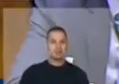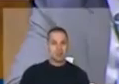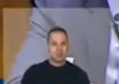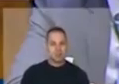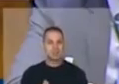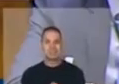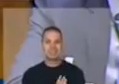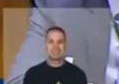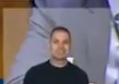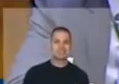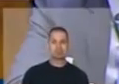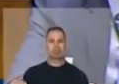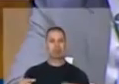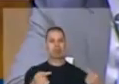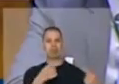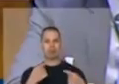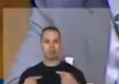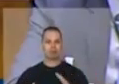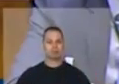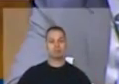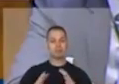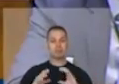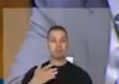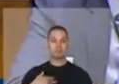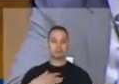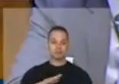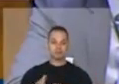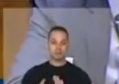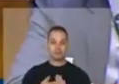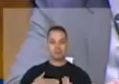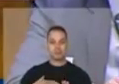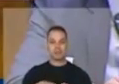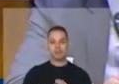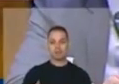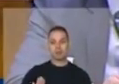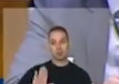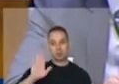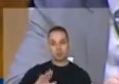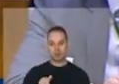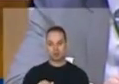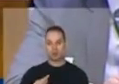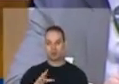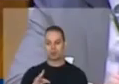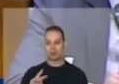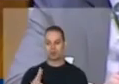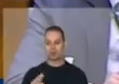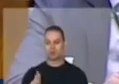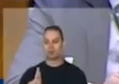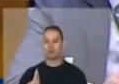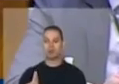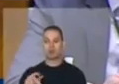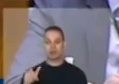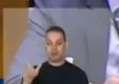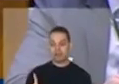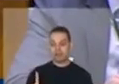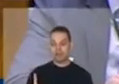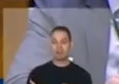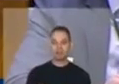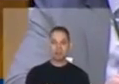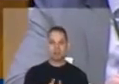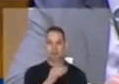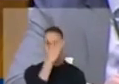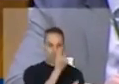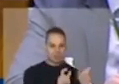mais atrito, no meu caso, com a candidatura do deputado Arthur Lira. A ele e aqueles que o apoiam, se em algum momento